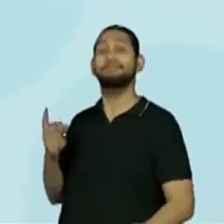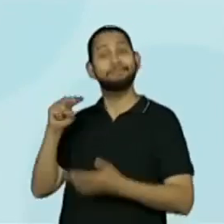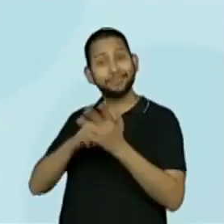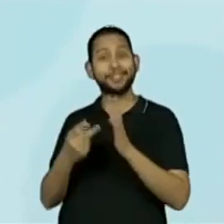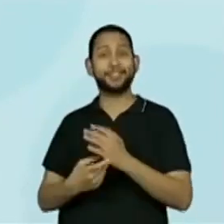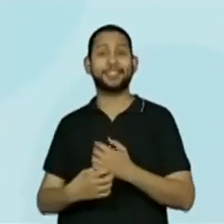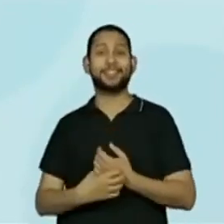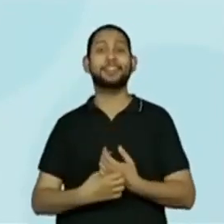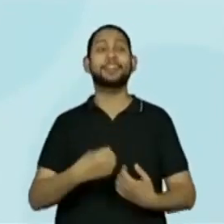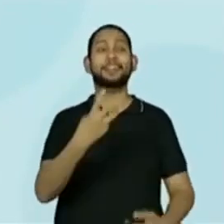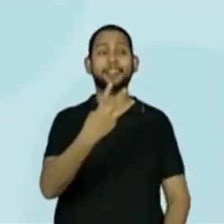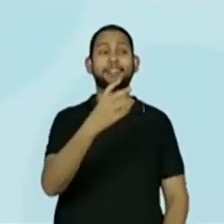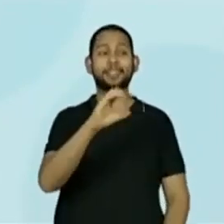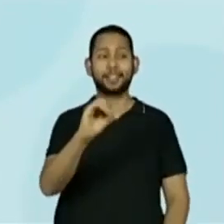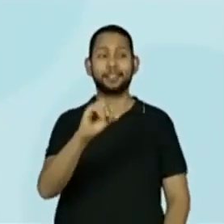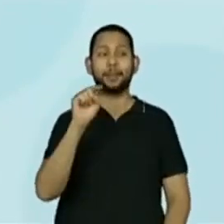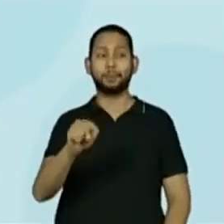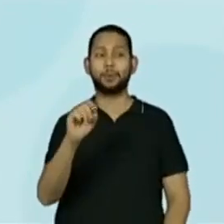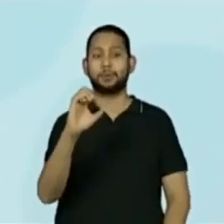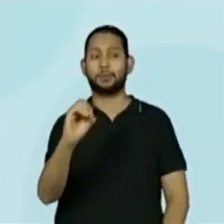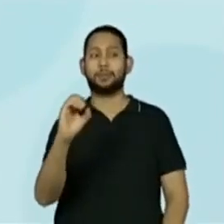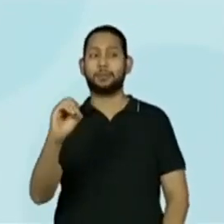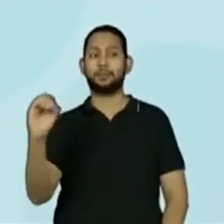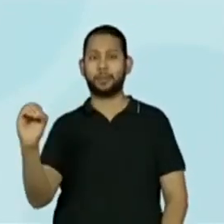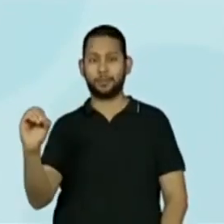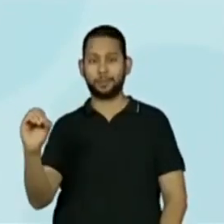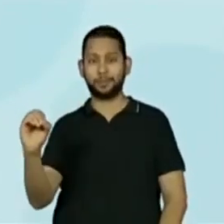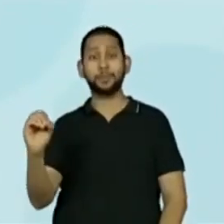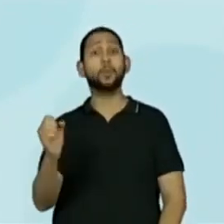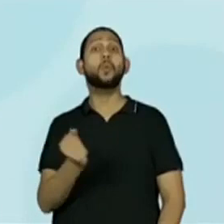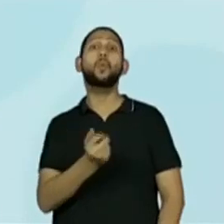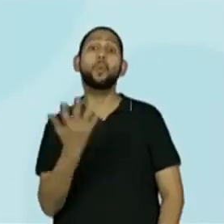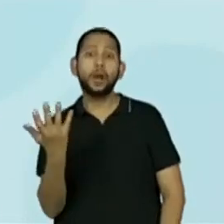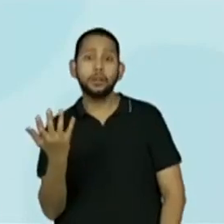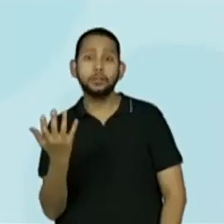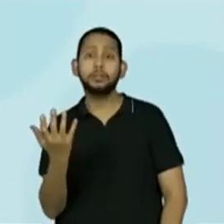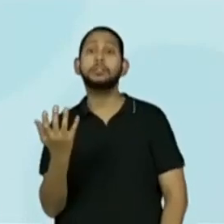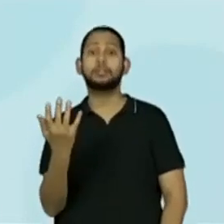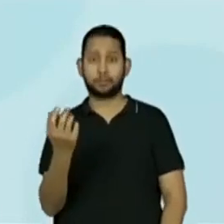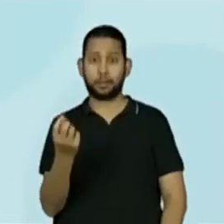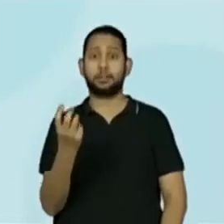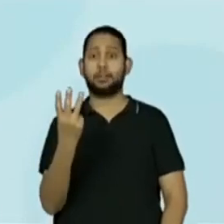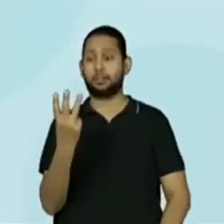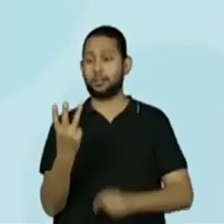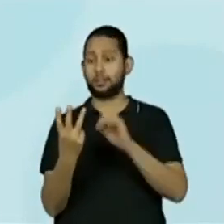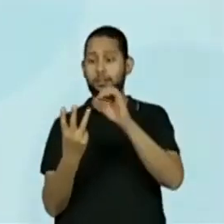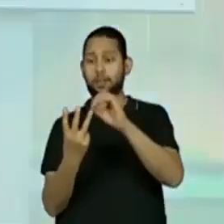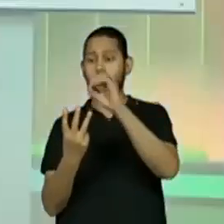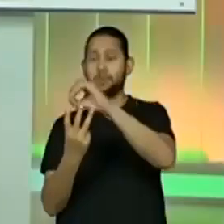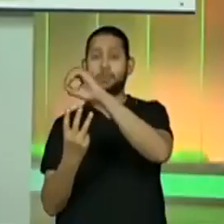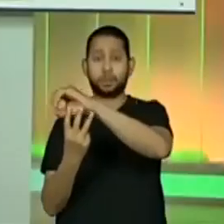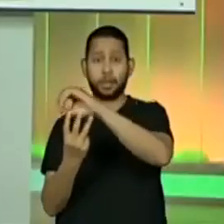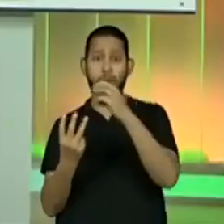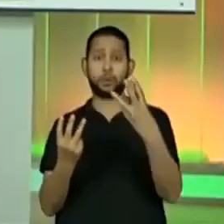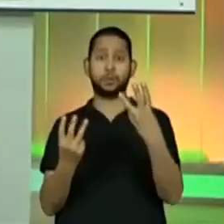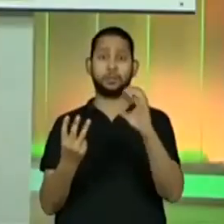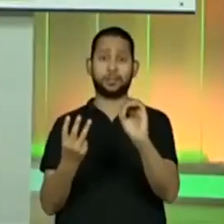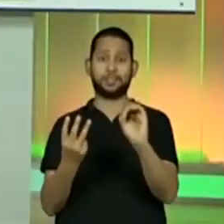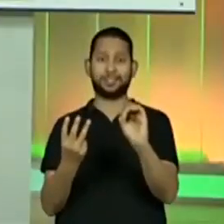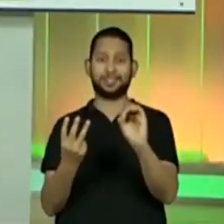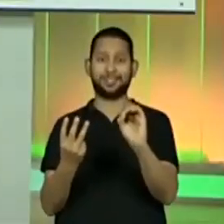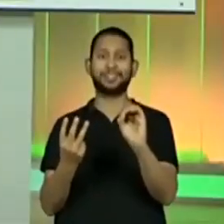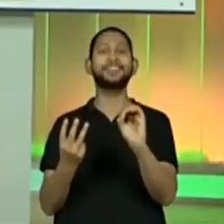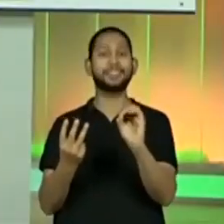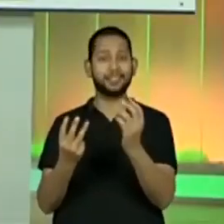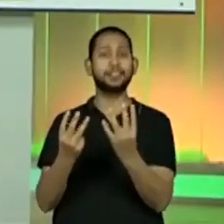1000, ele é um número formado por 5 ordens e ele está em 2 classes. Vamos então, vou dar um tempinho que eu vou dar uma olhada no